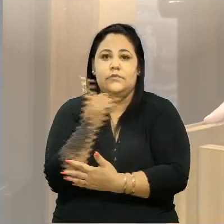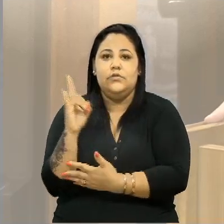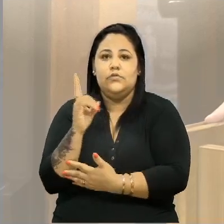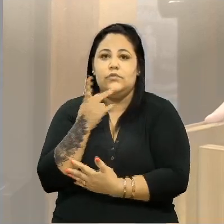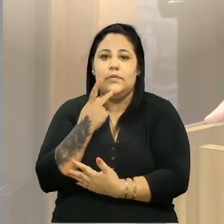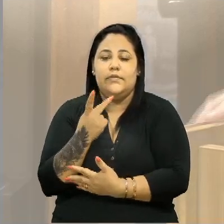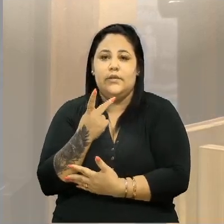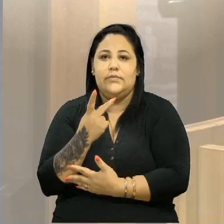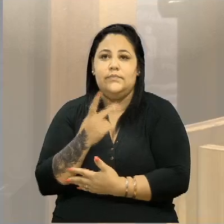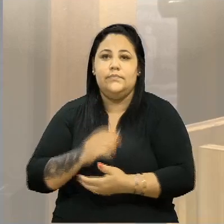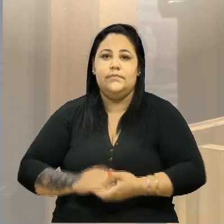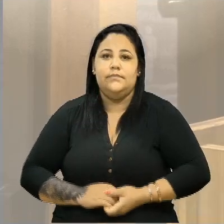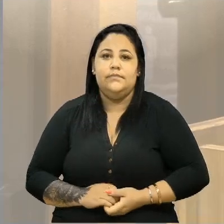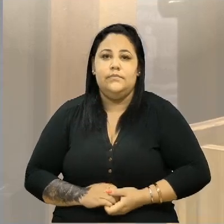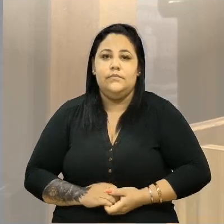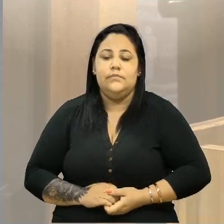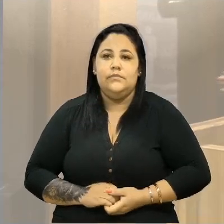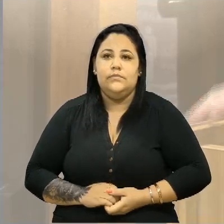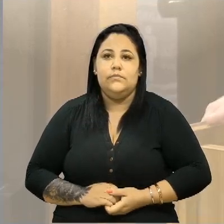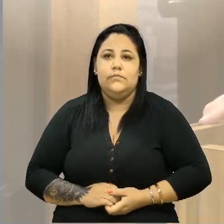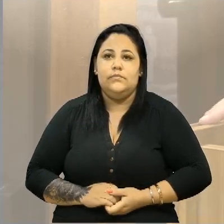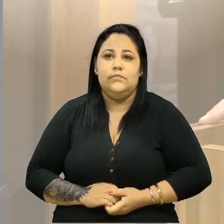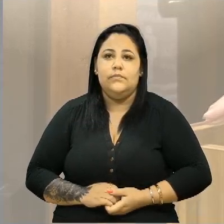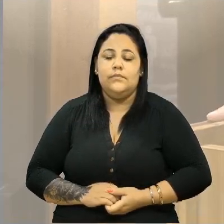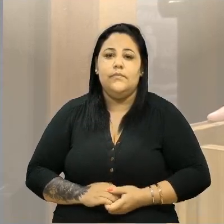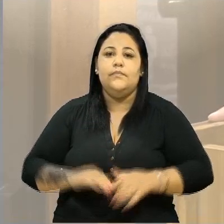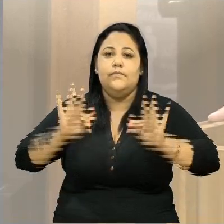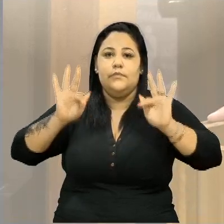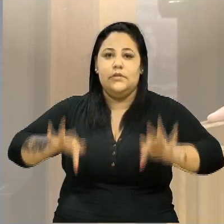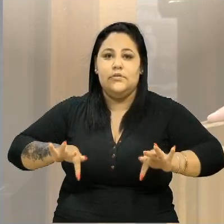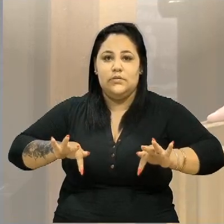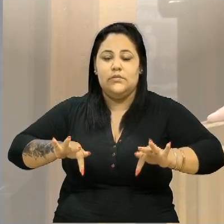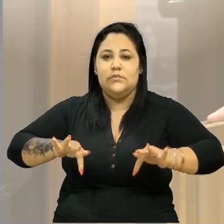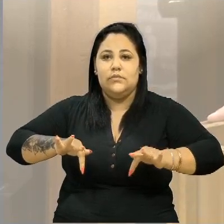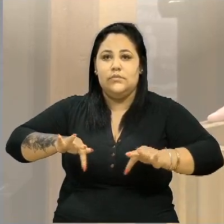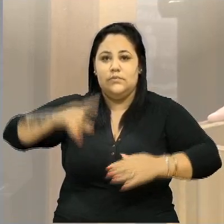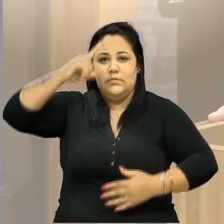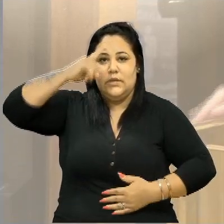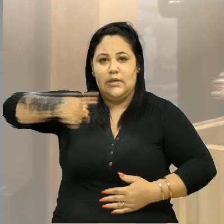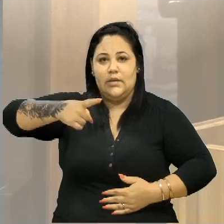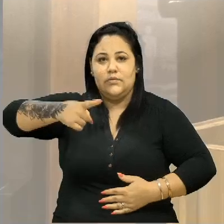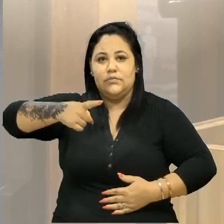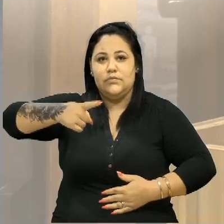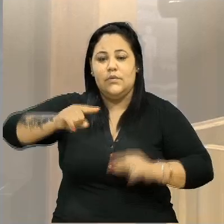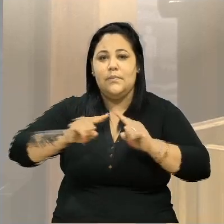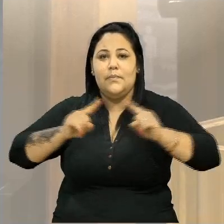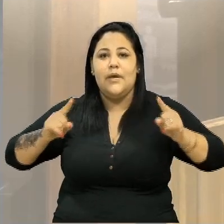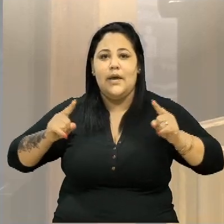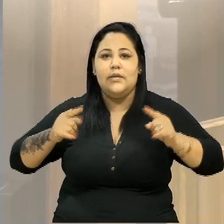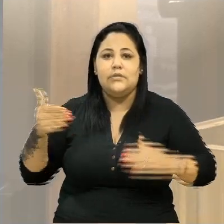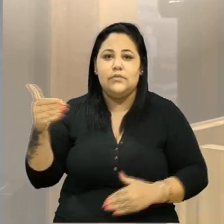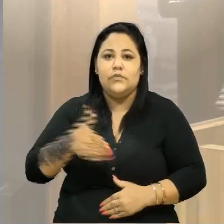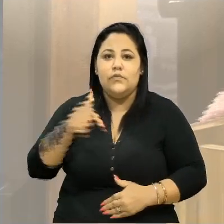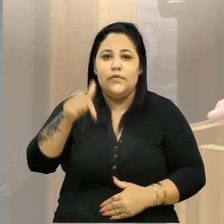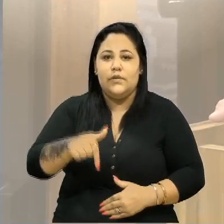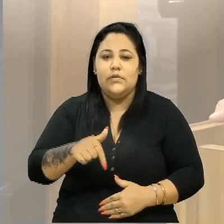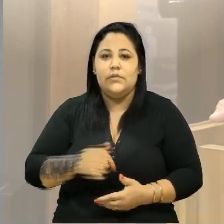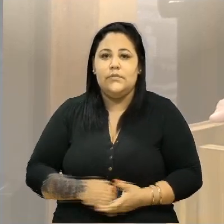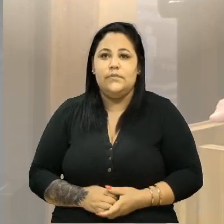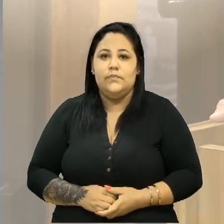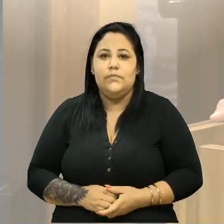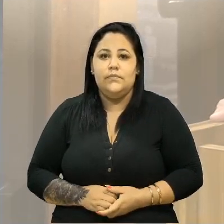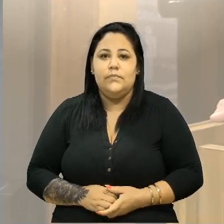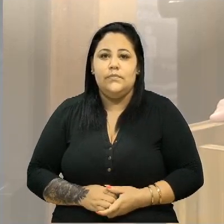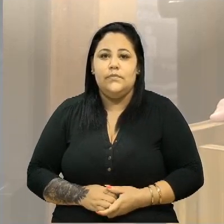dessa tribuna, porque está encerrando o mandato, mas eu venho aqui a prestar